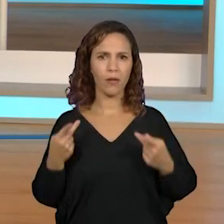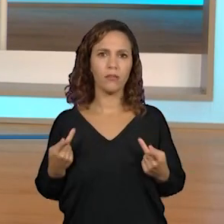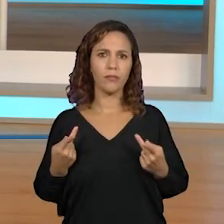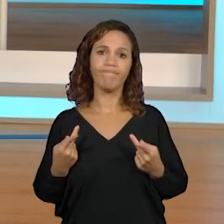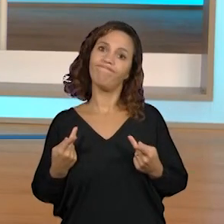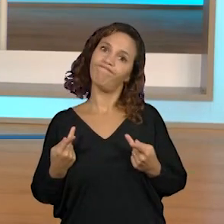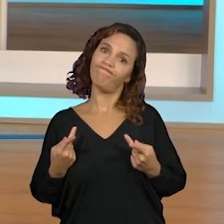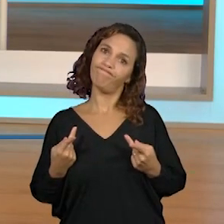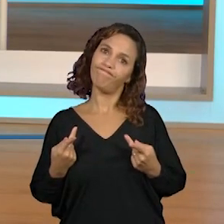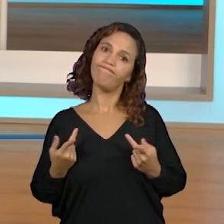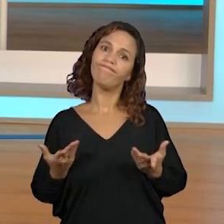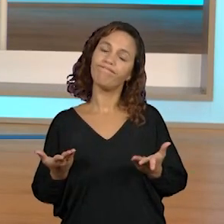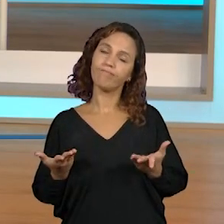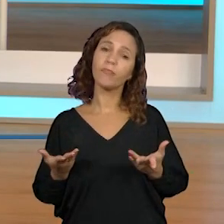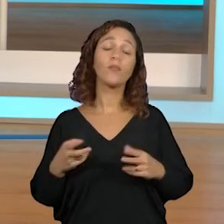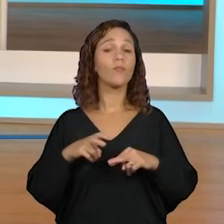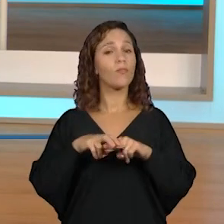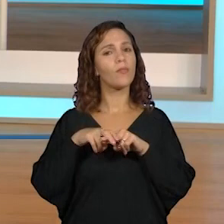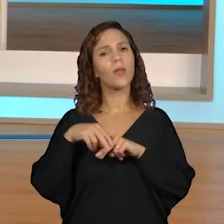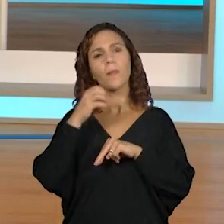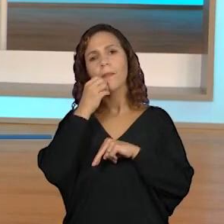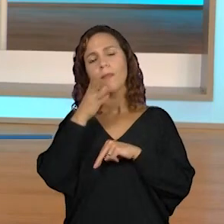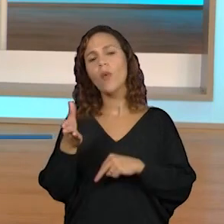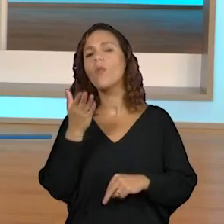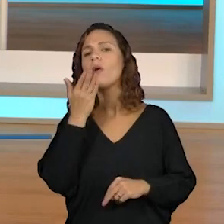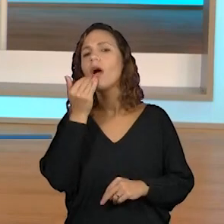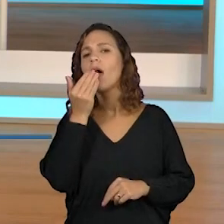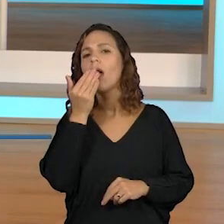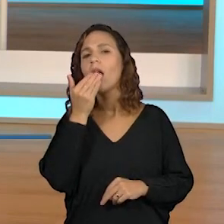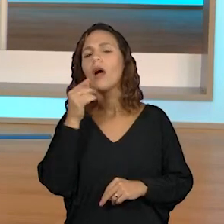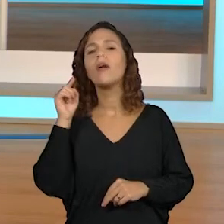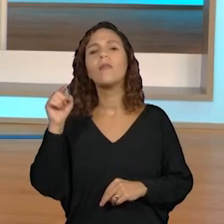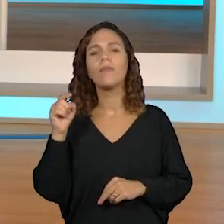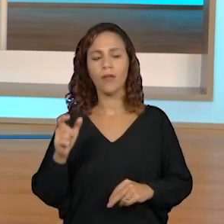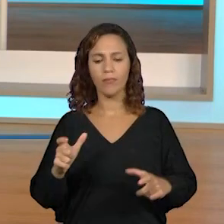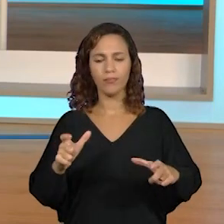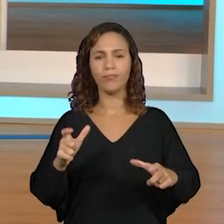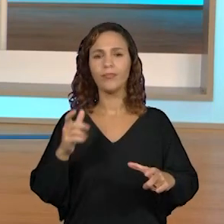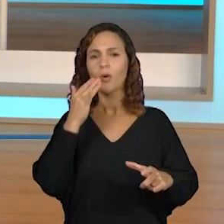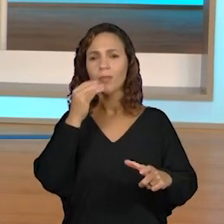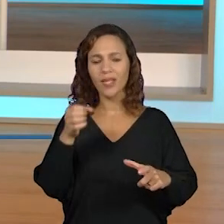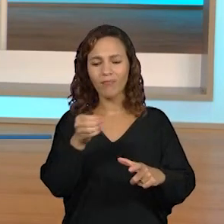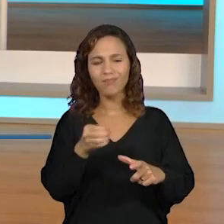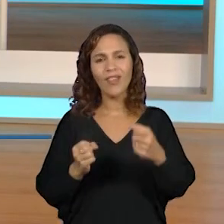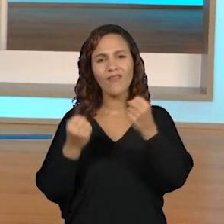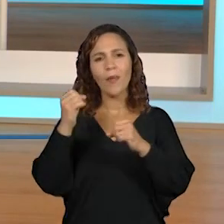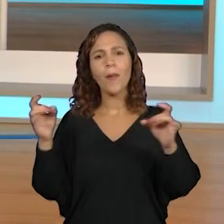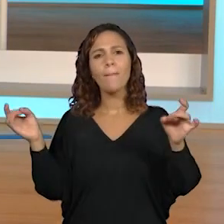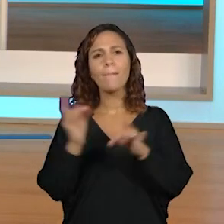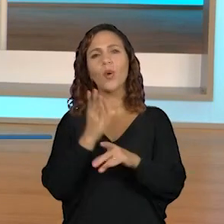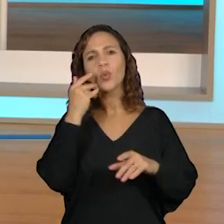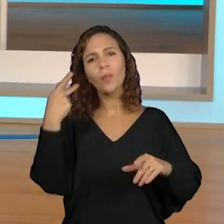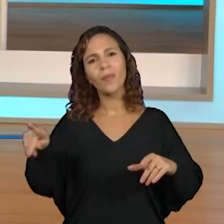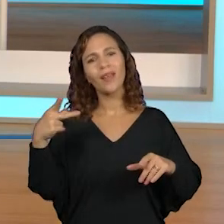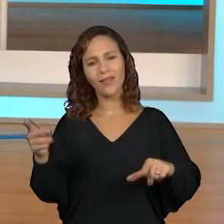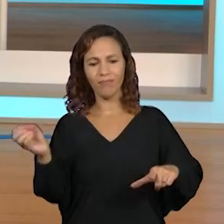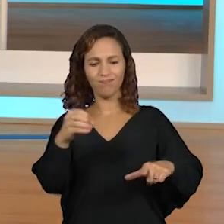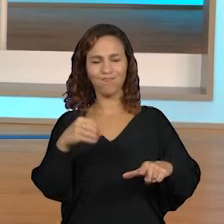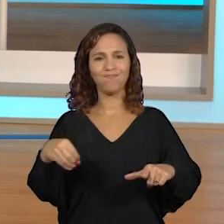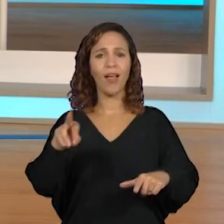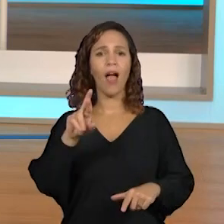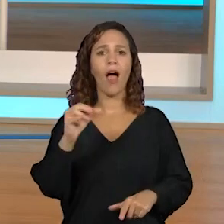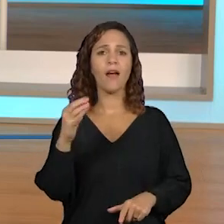adaptamos por isso que eu mais indicado é alimentação e são porque ela sim tem lá os